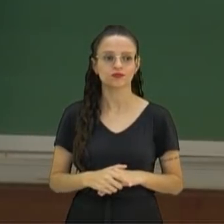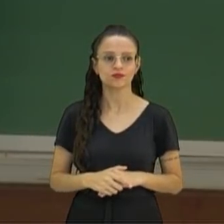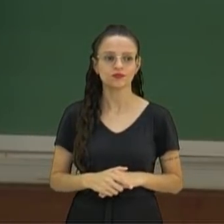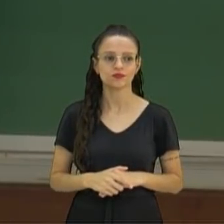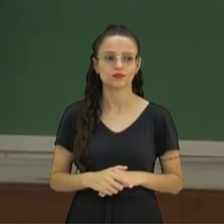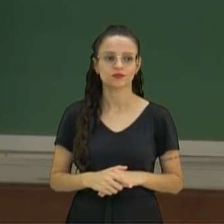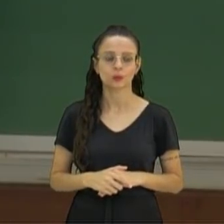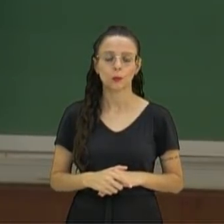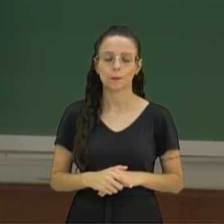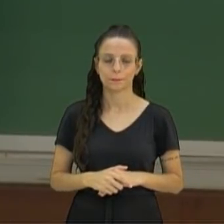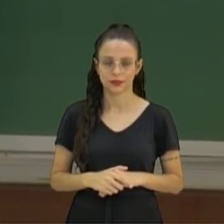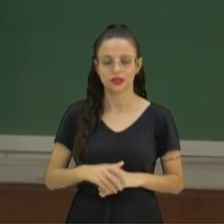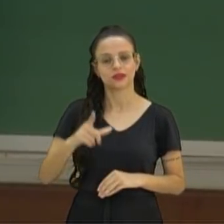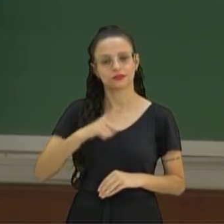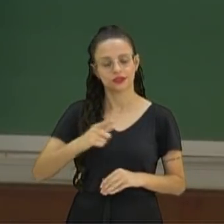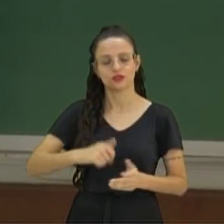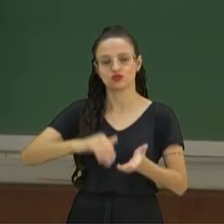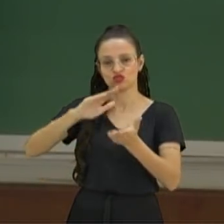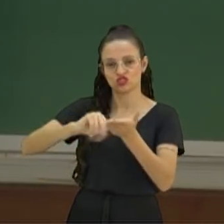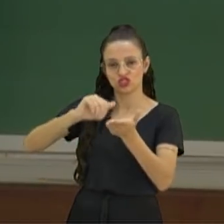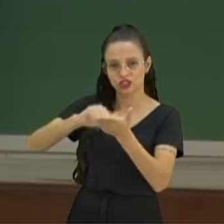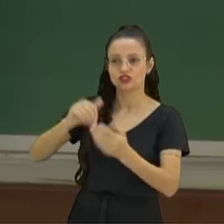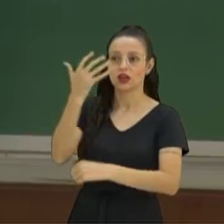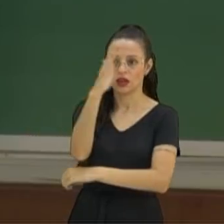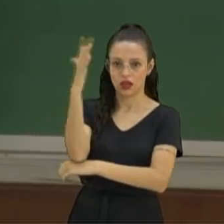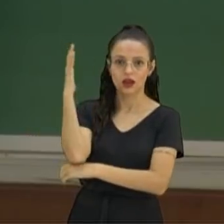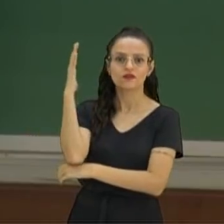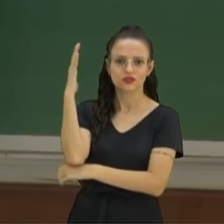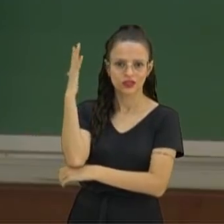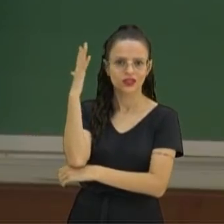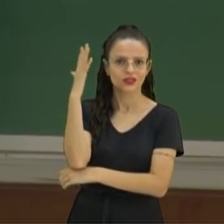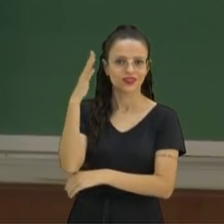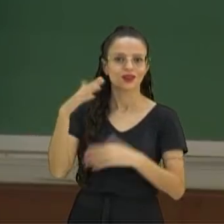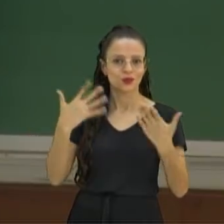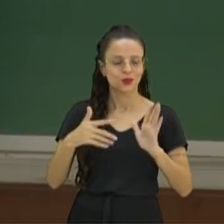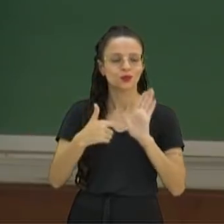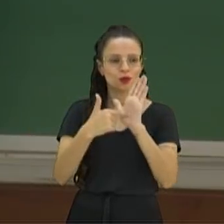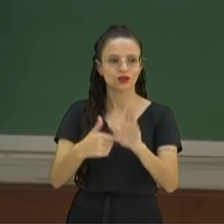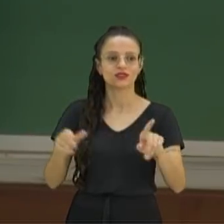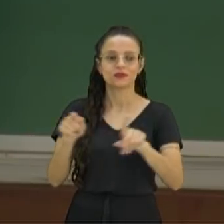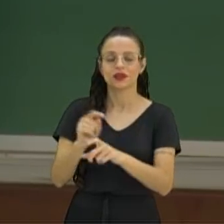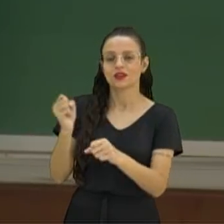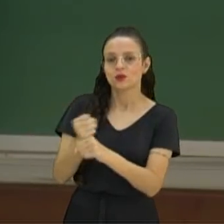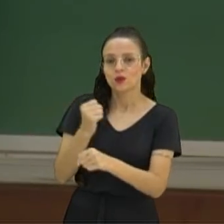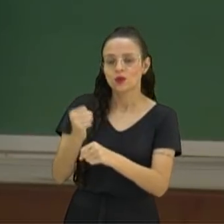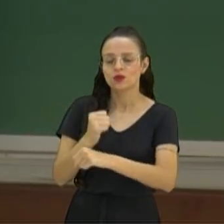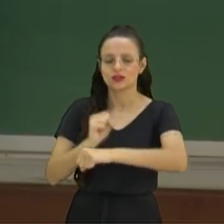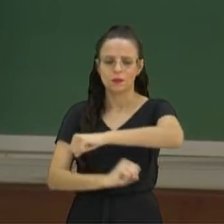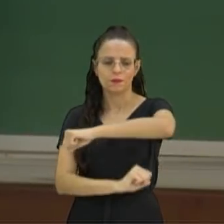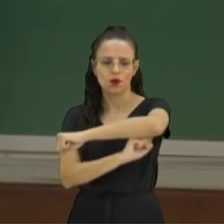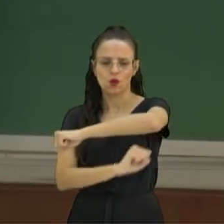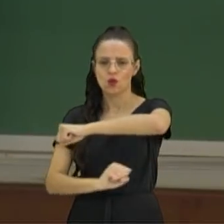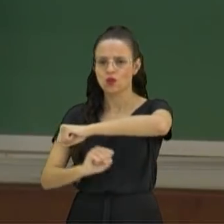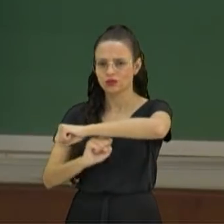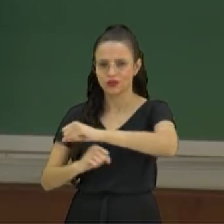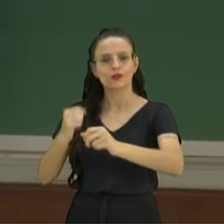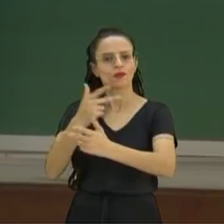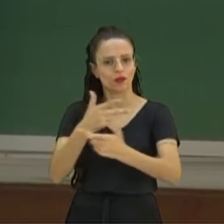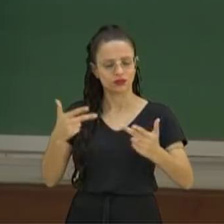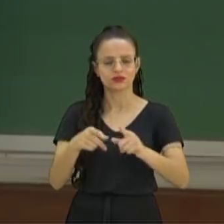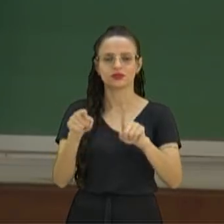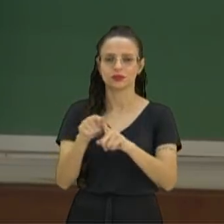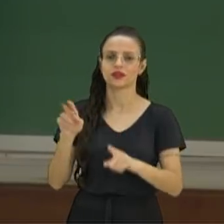ali? A retirada da vegetação é uma mudança muito significativa. A construção de pontes e tudo mais ali